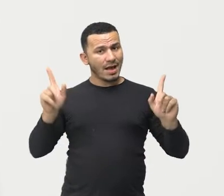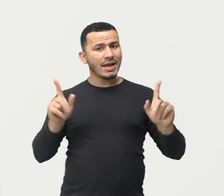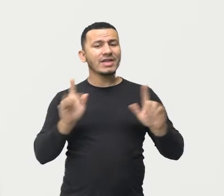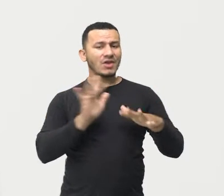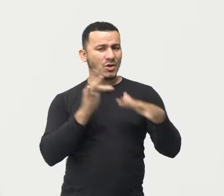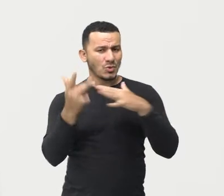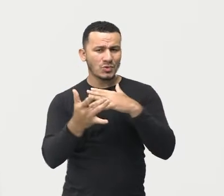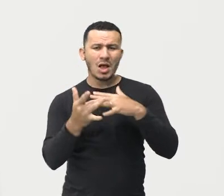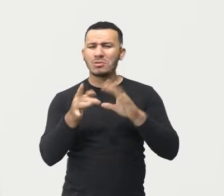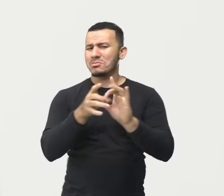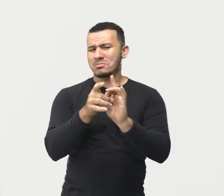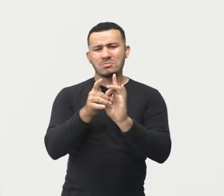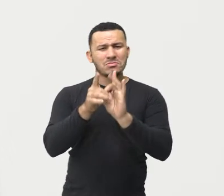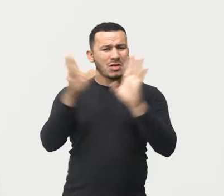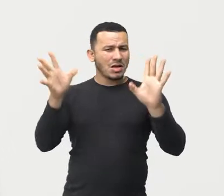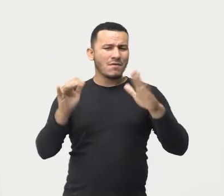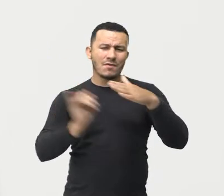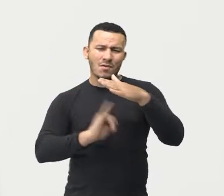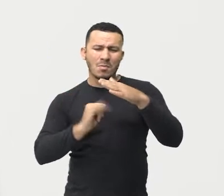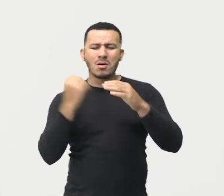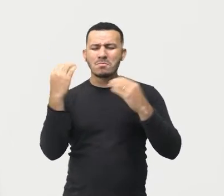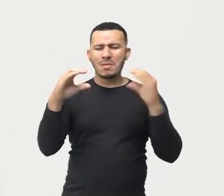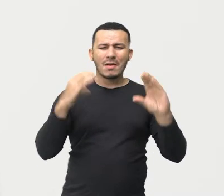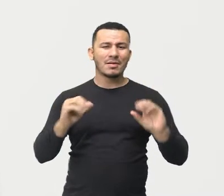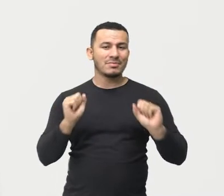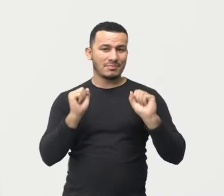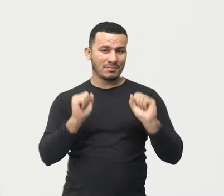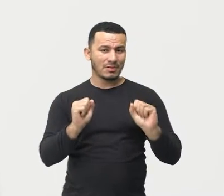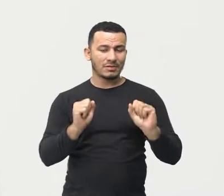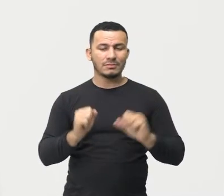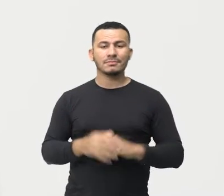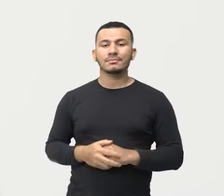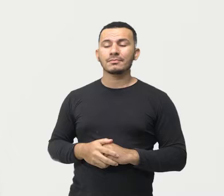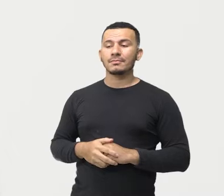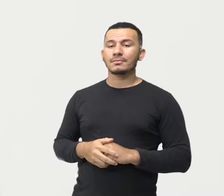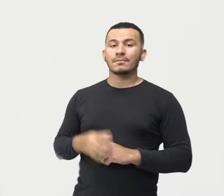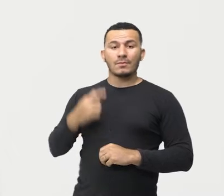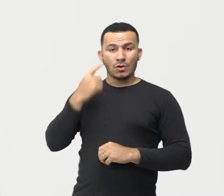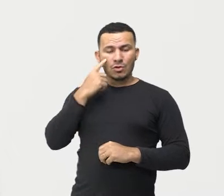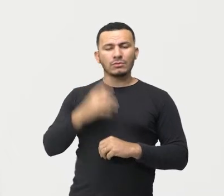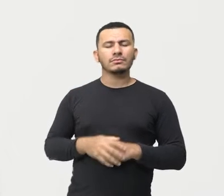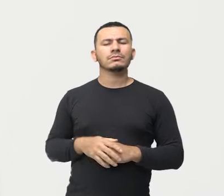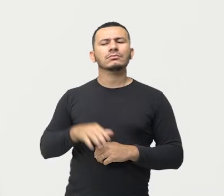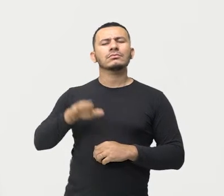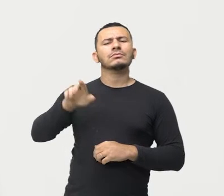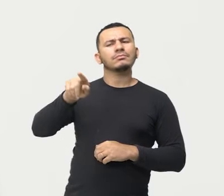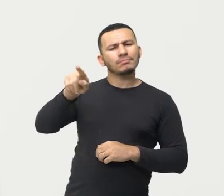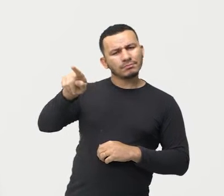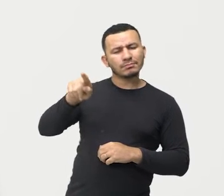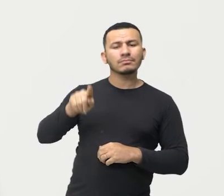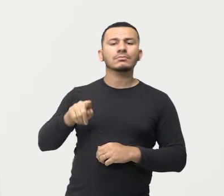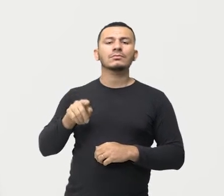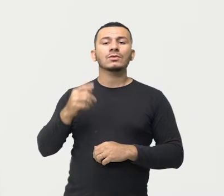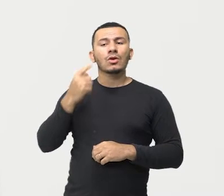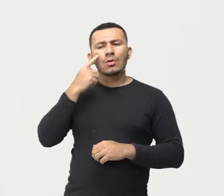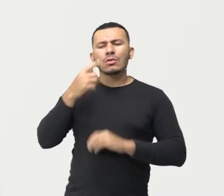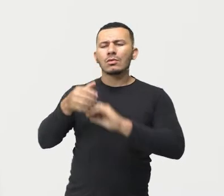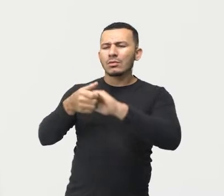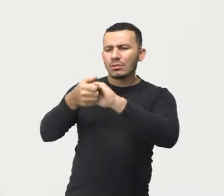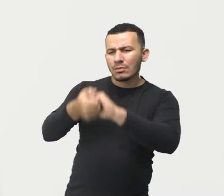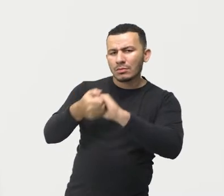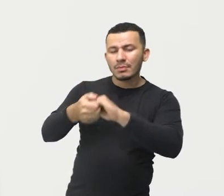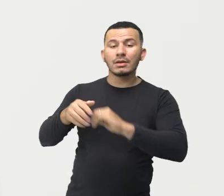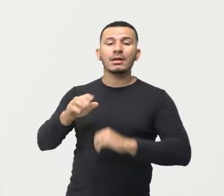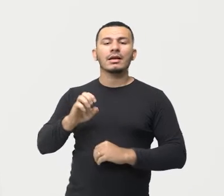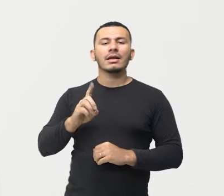diferente ali da rede social, que você pode ser um pouco mais informal, não é? Então, olha em que ele diz, caro editor, ele